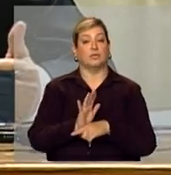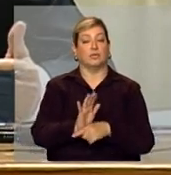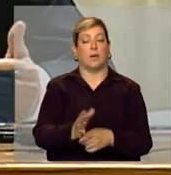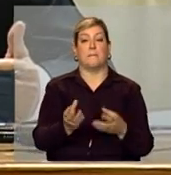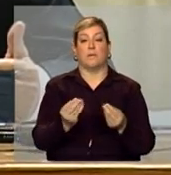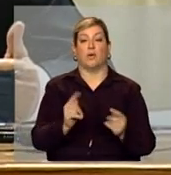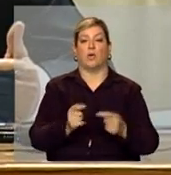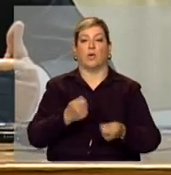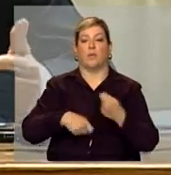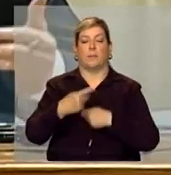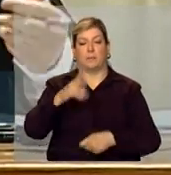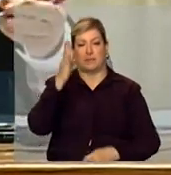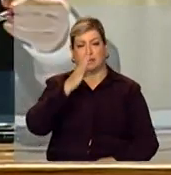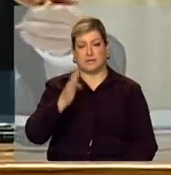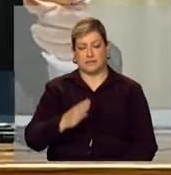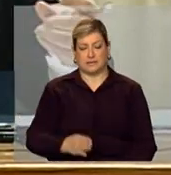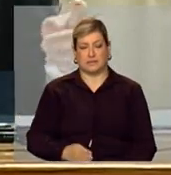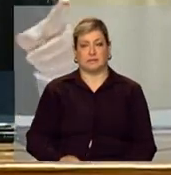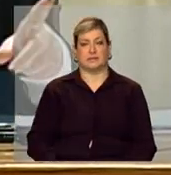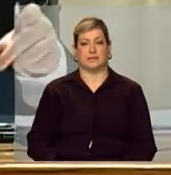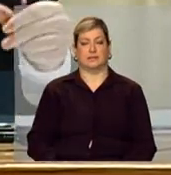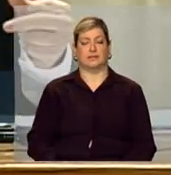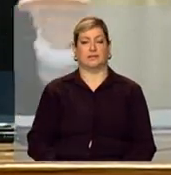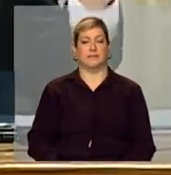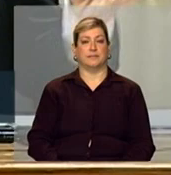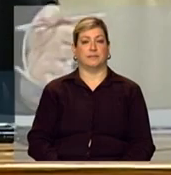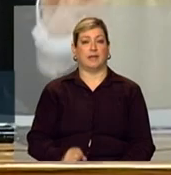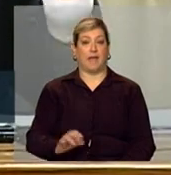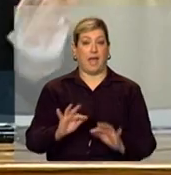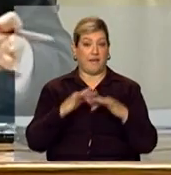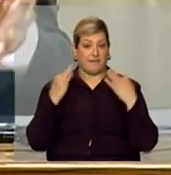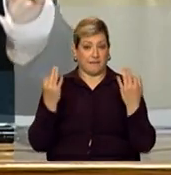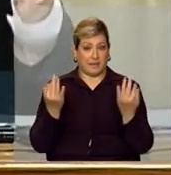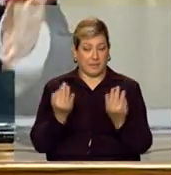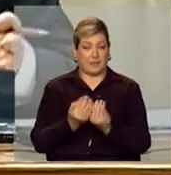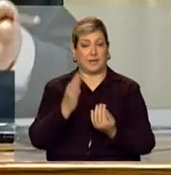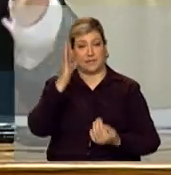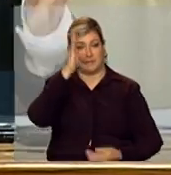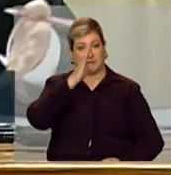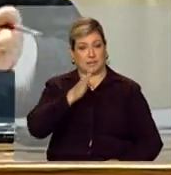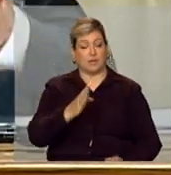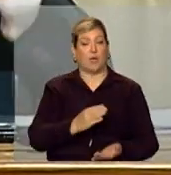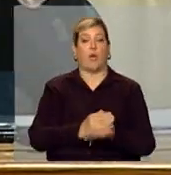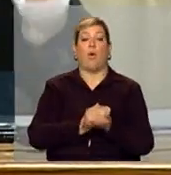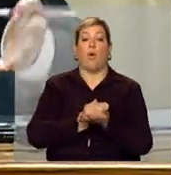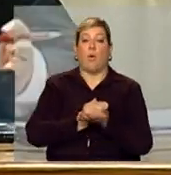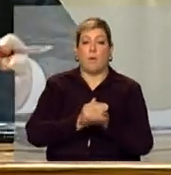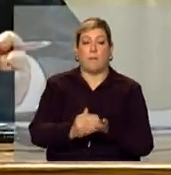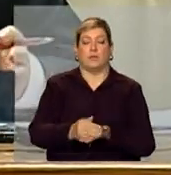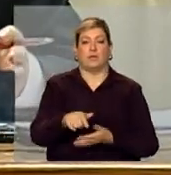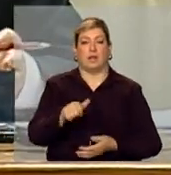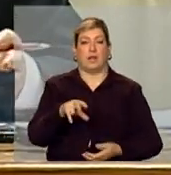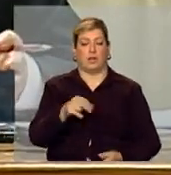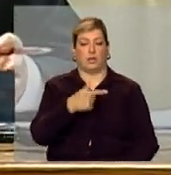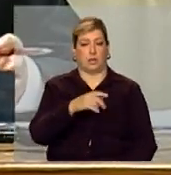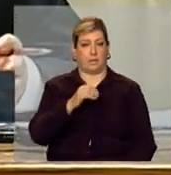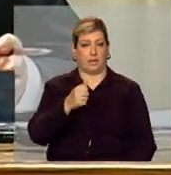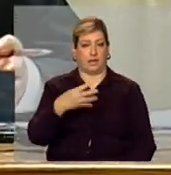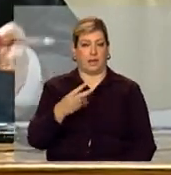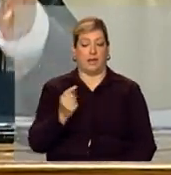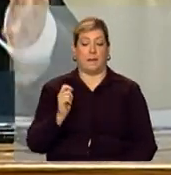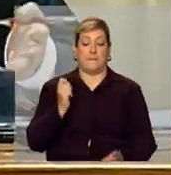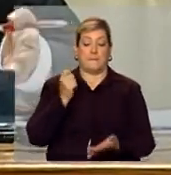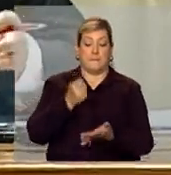muito a economia brasileira Aliás a a a família brasileira começou o ano de 2013